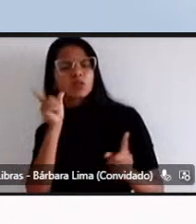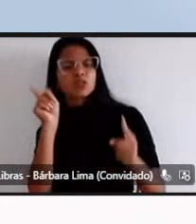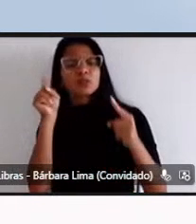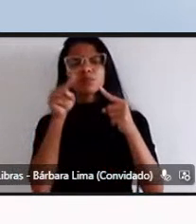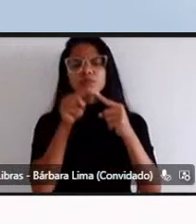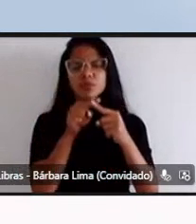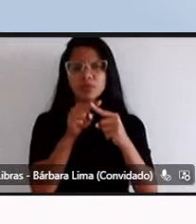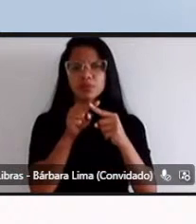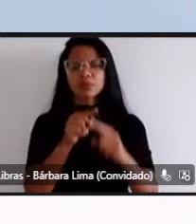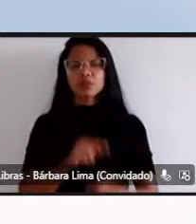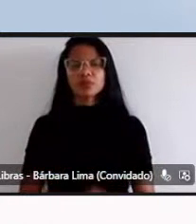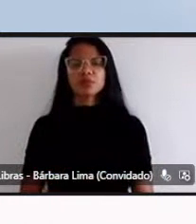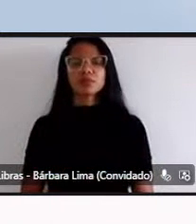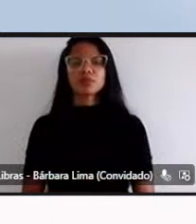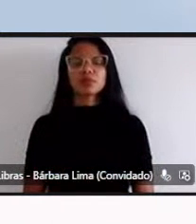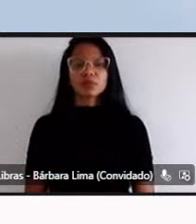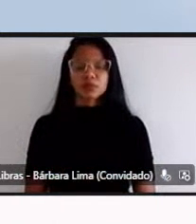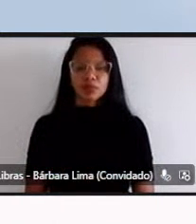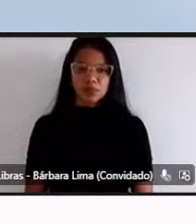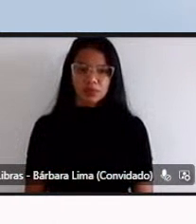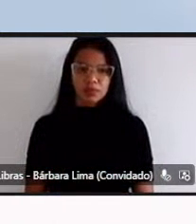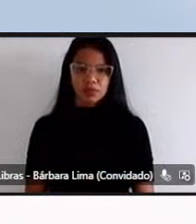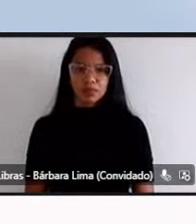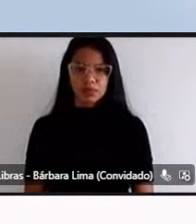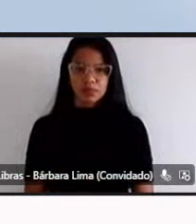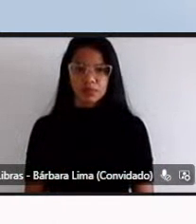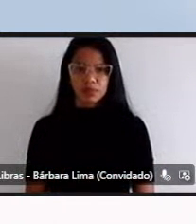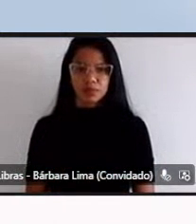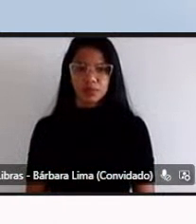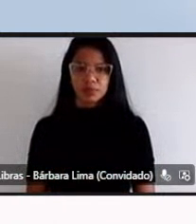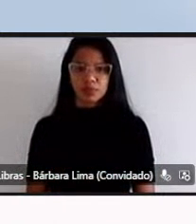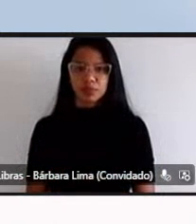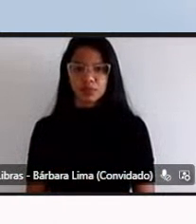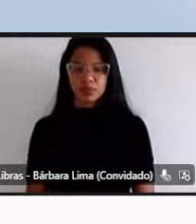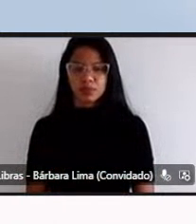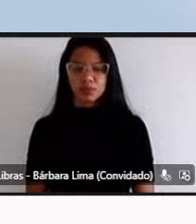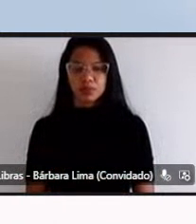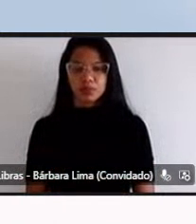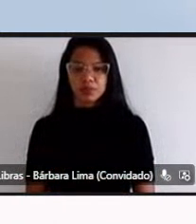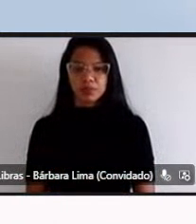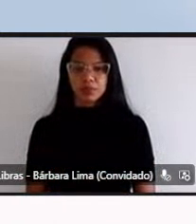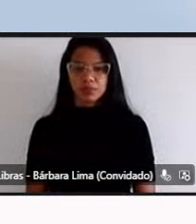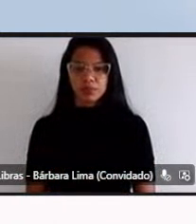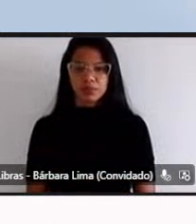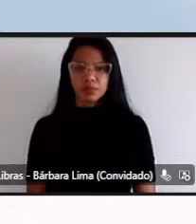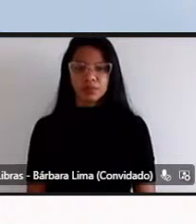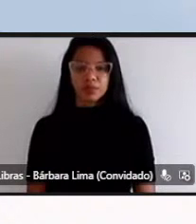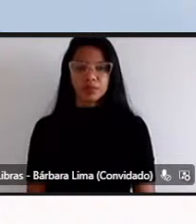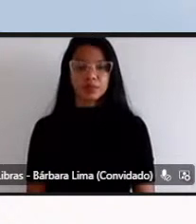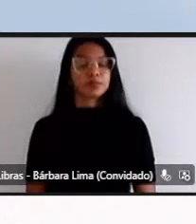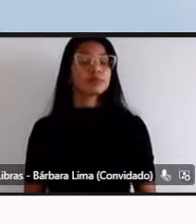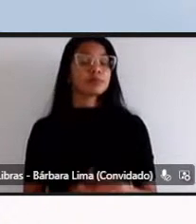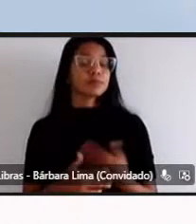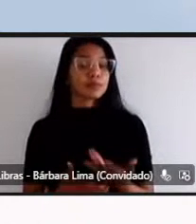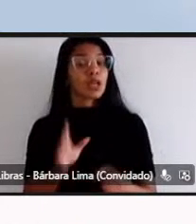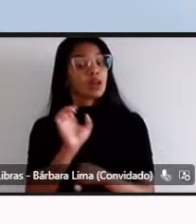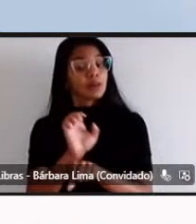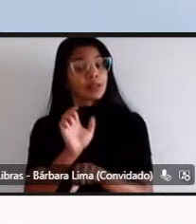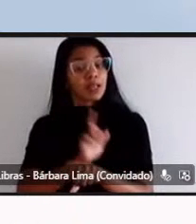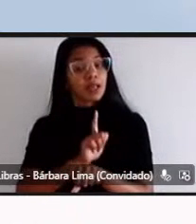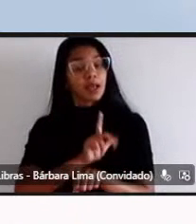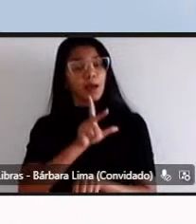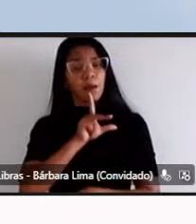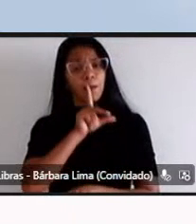of coercive power, then people's rights must be protected. E como o Estado detém esse poder sobre a